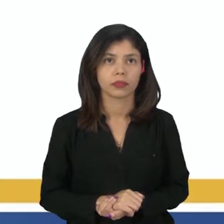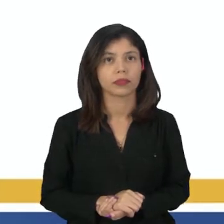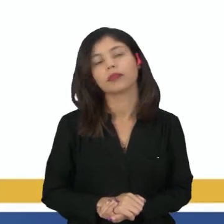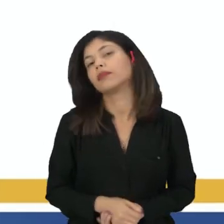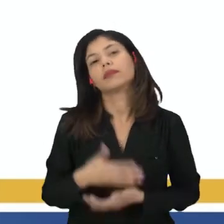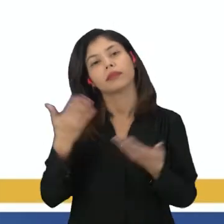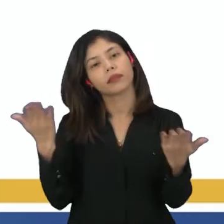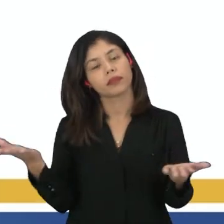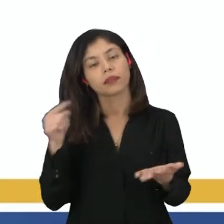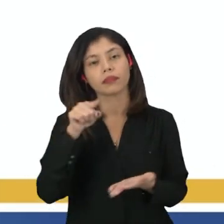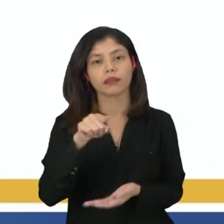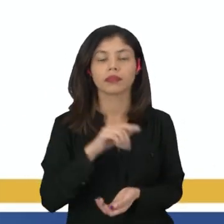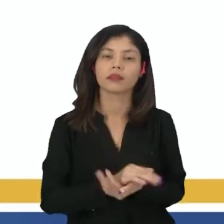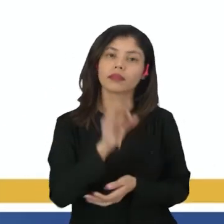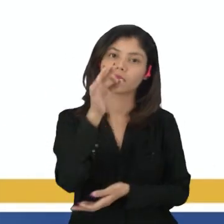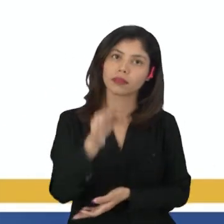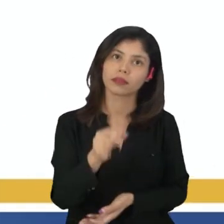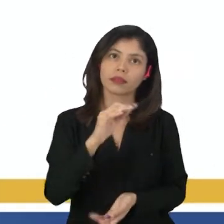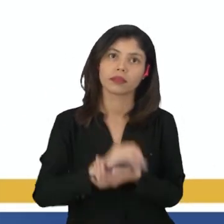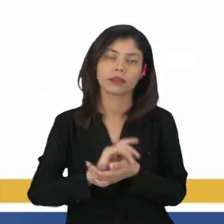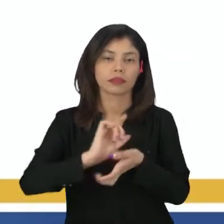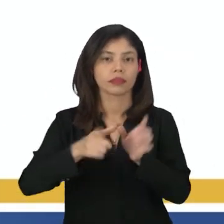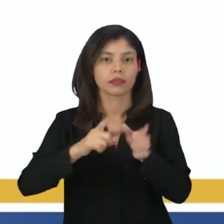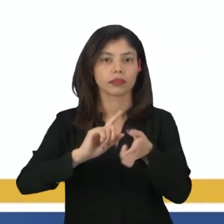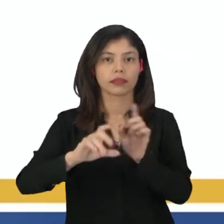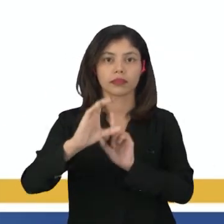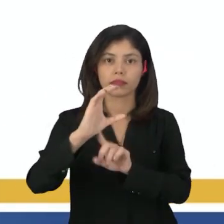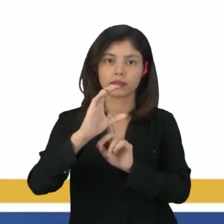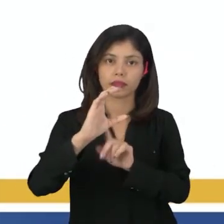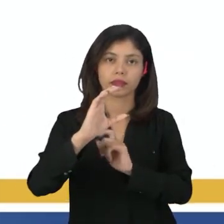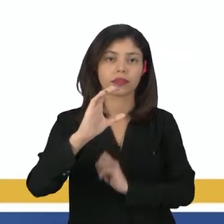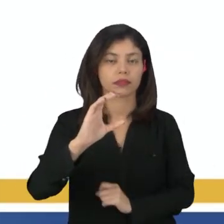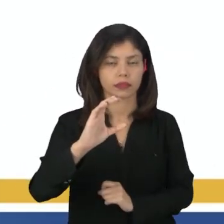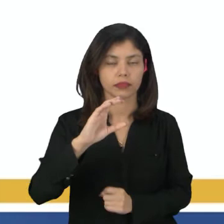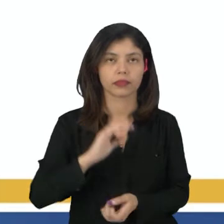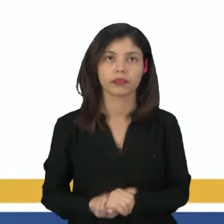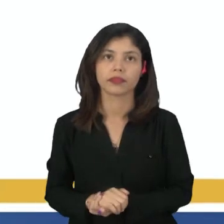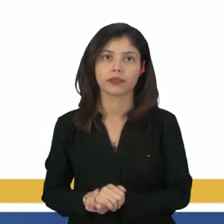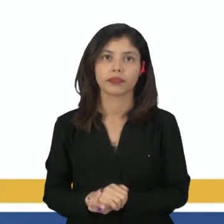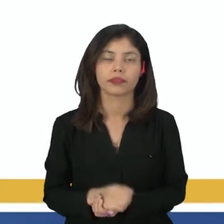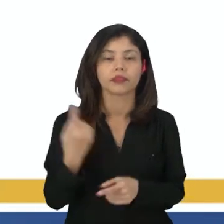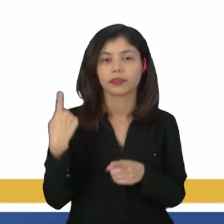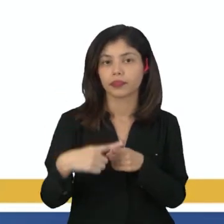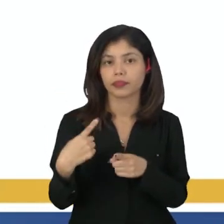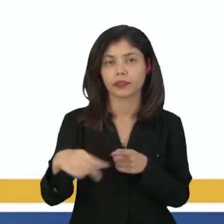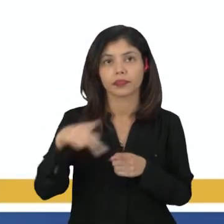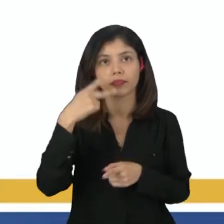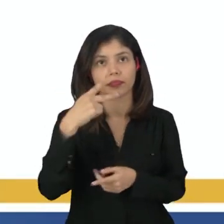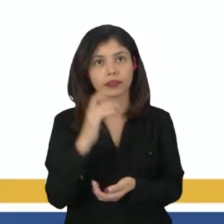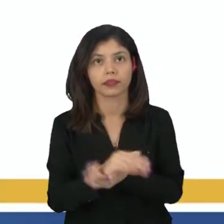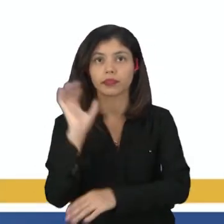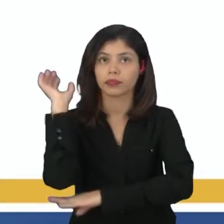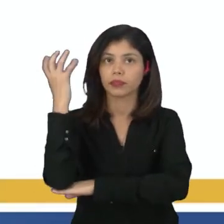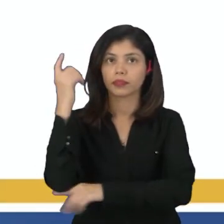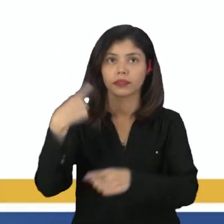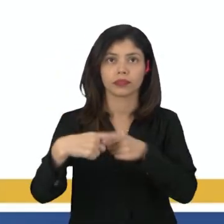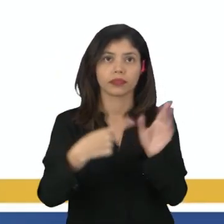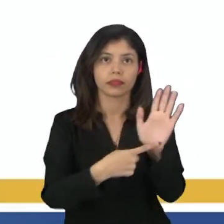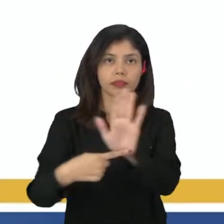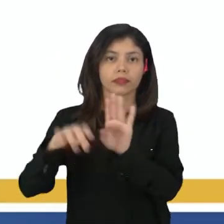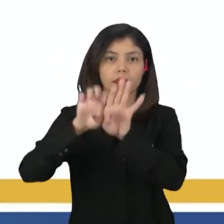Nesse caso, a alternativa correta, gente, é a letra C, tá? Porque fala o seguinte: vegetal